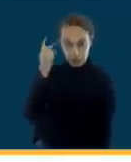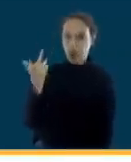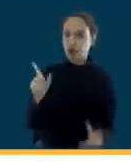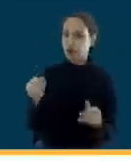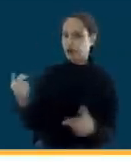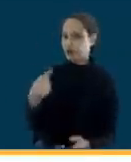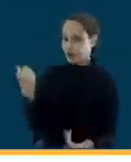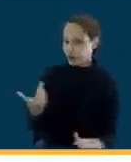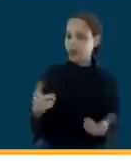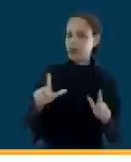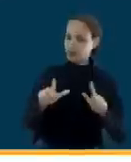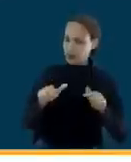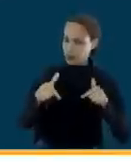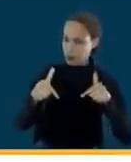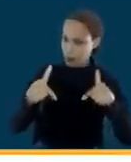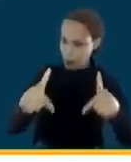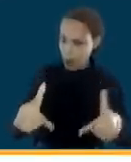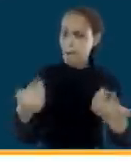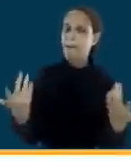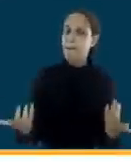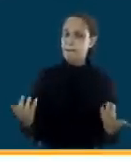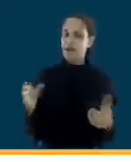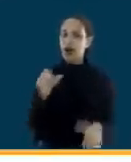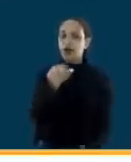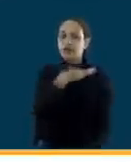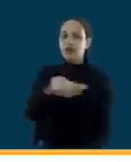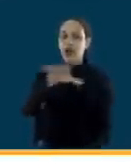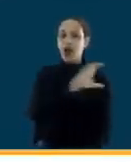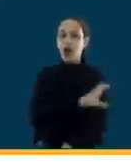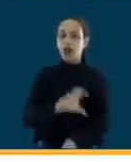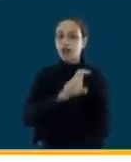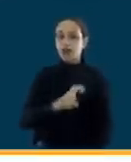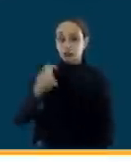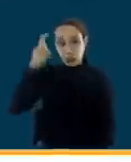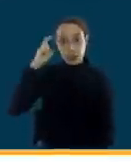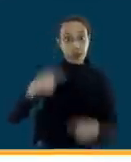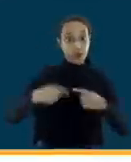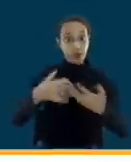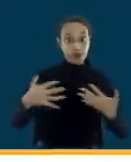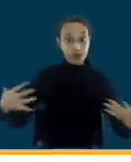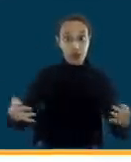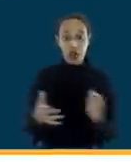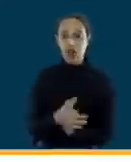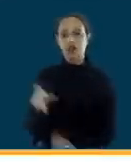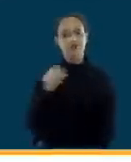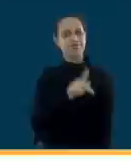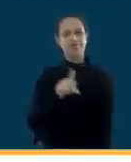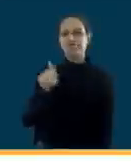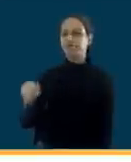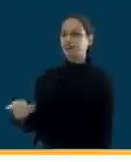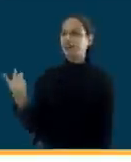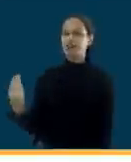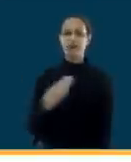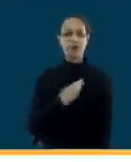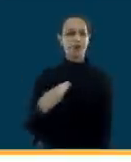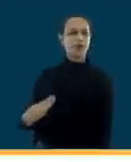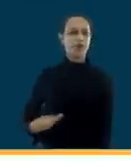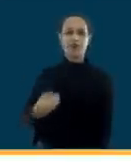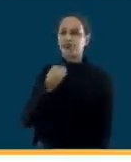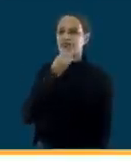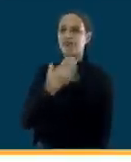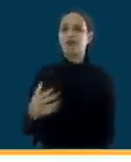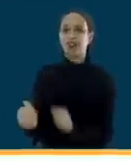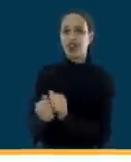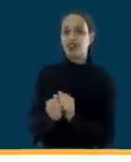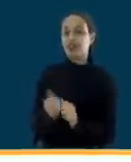grande referência, um professor, um mestre. Então, muito importante poder contar com o doutor Danilo aqui nesse encontro.